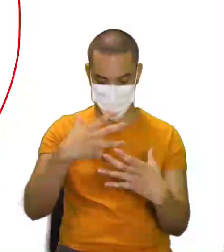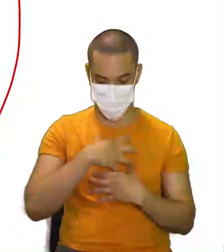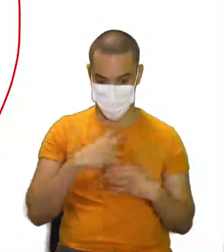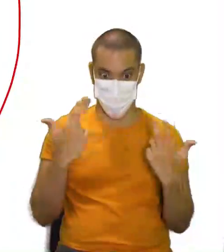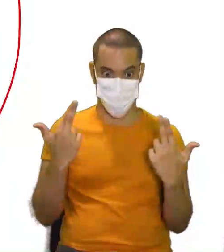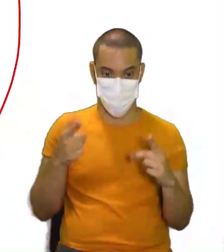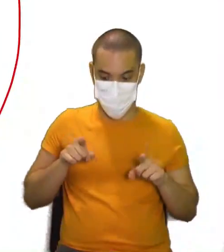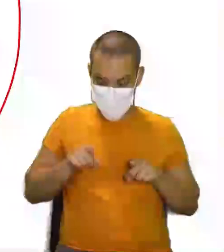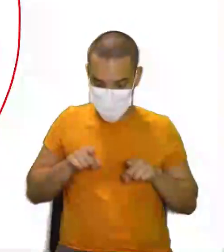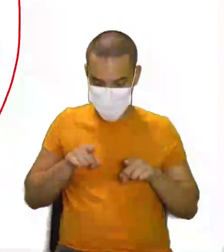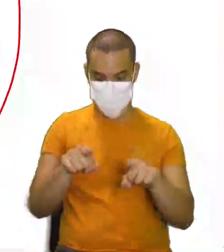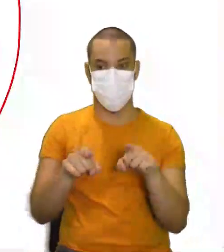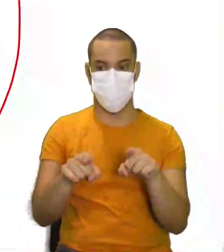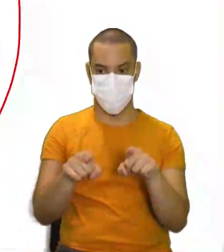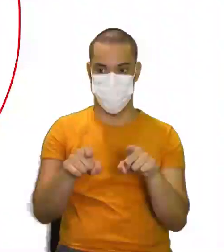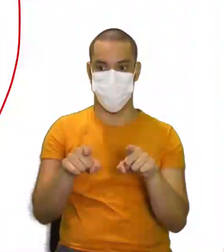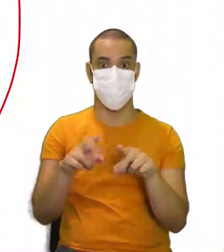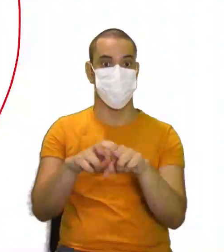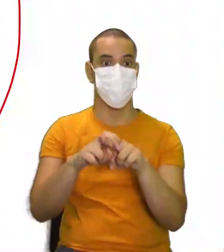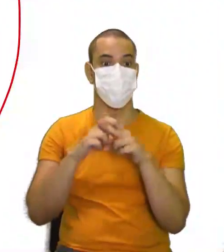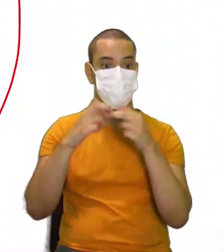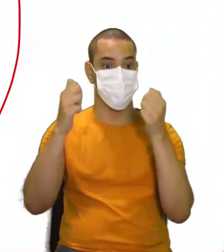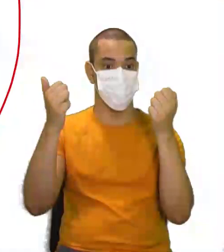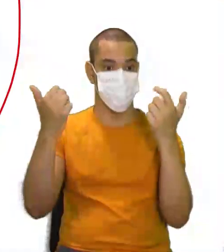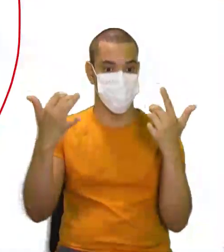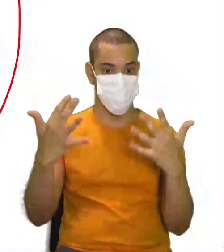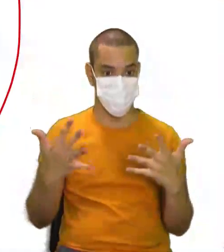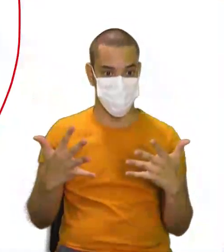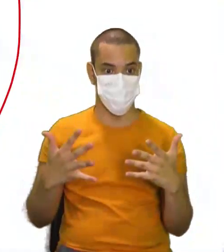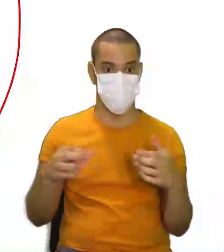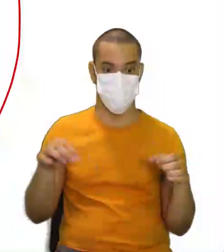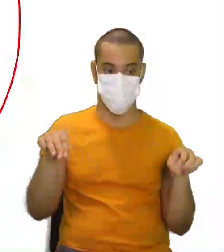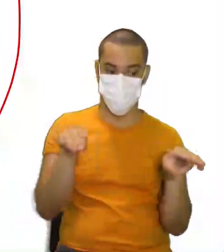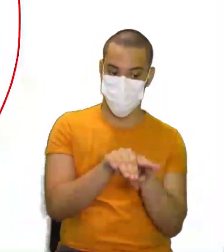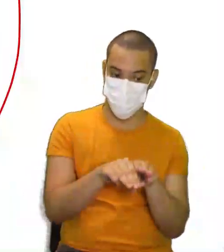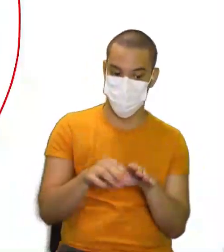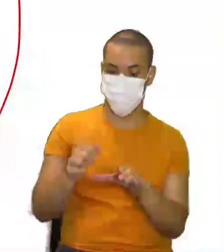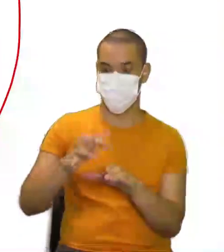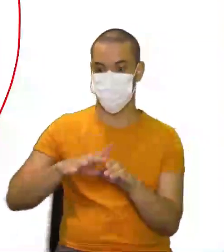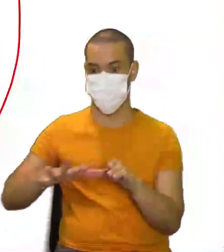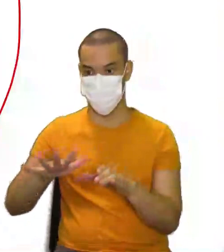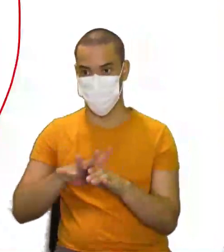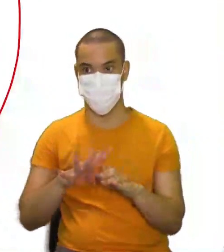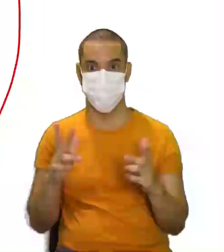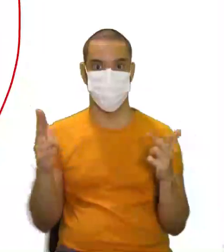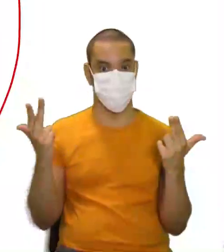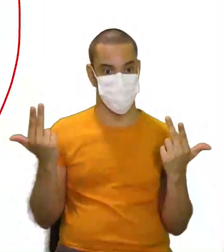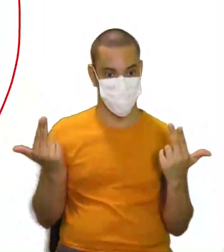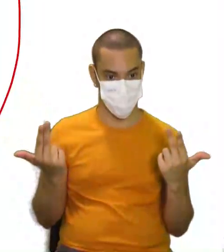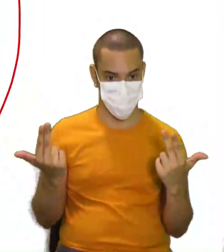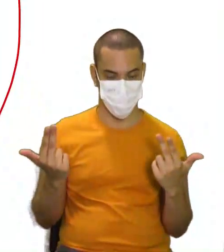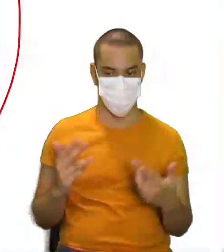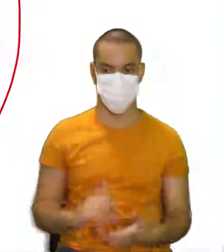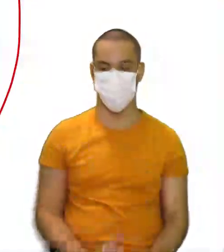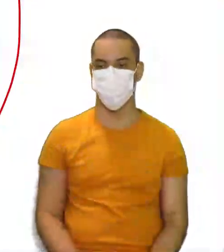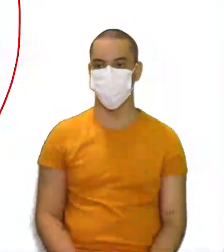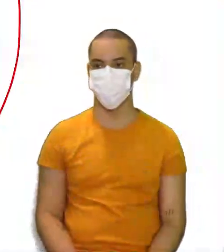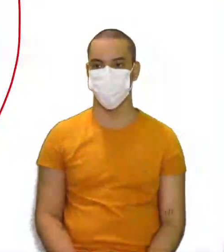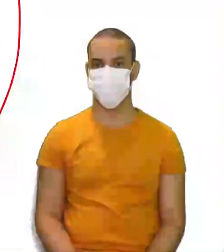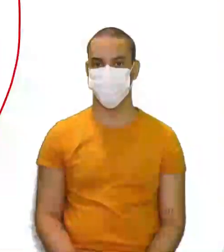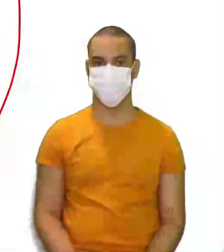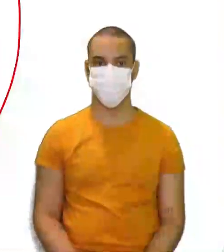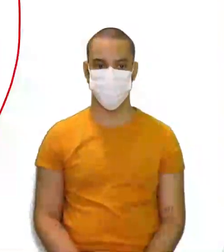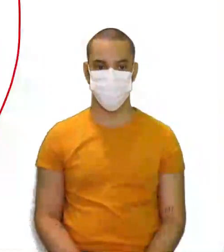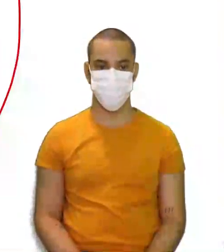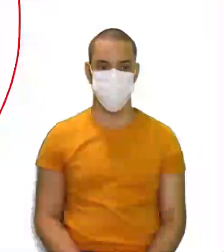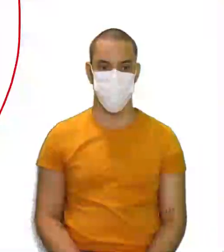sentido. Então, olha o que está falando, a corrente e o campo magnético produzido por ela têm direções